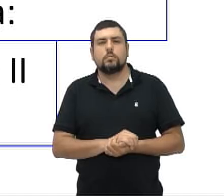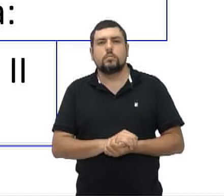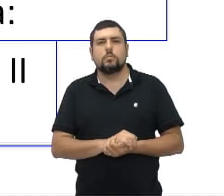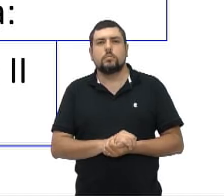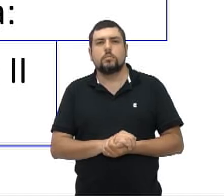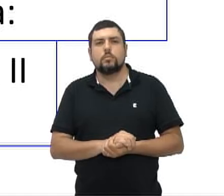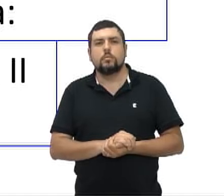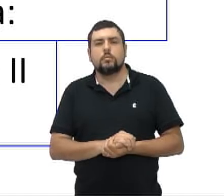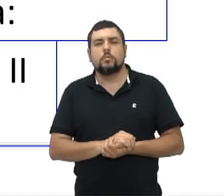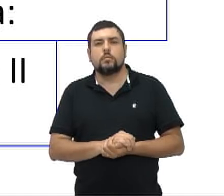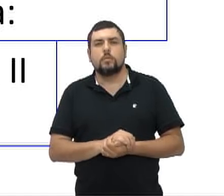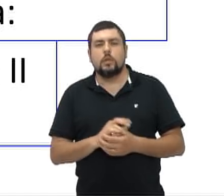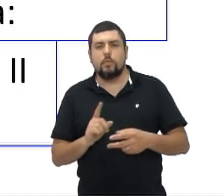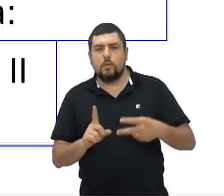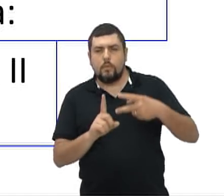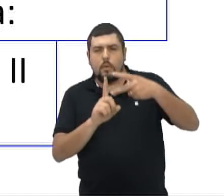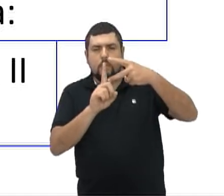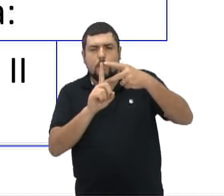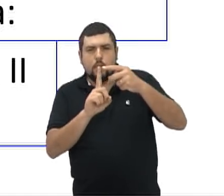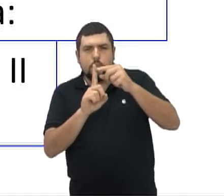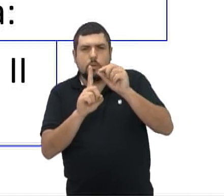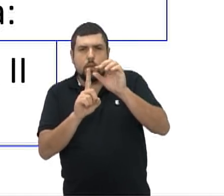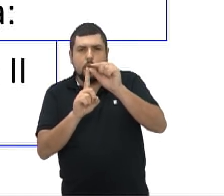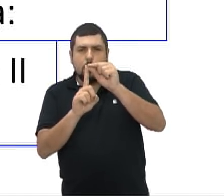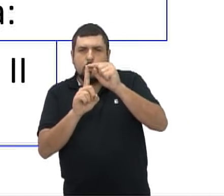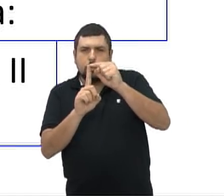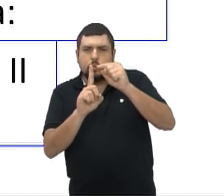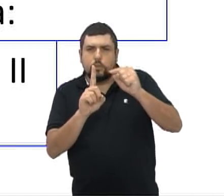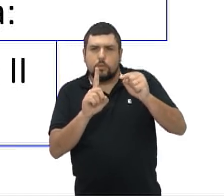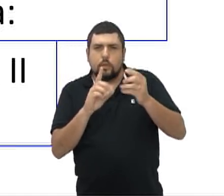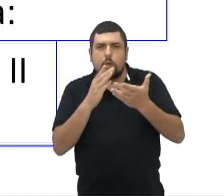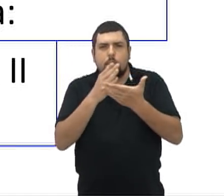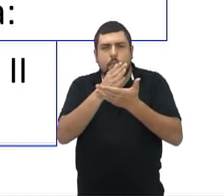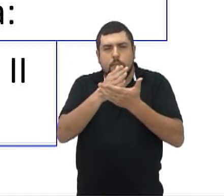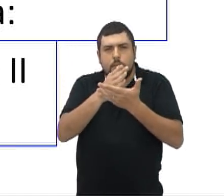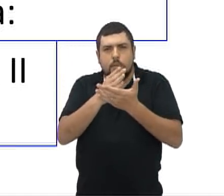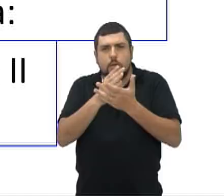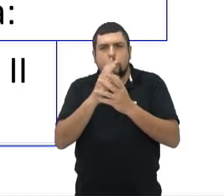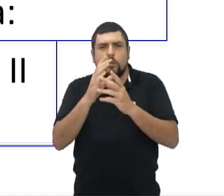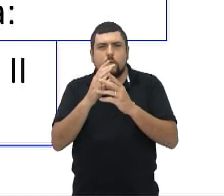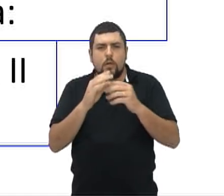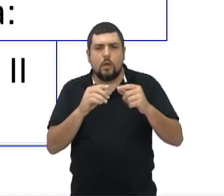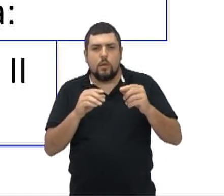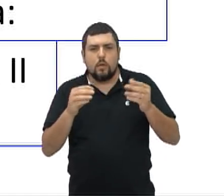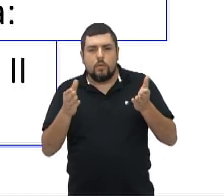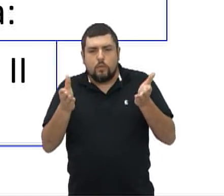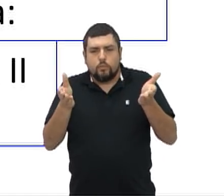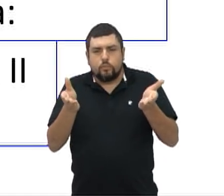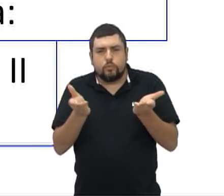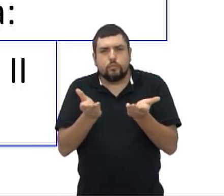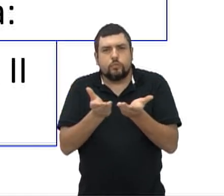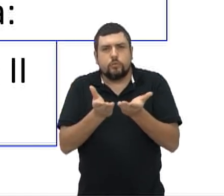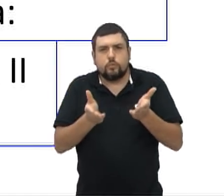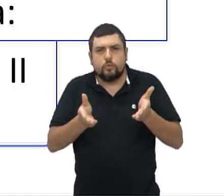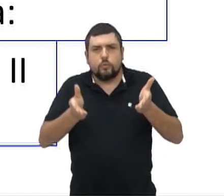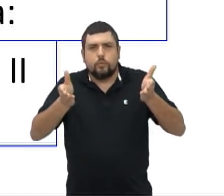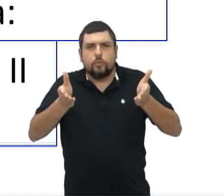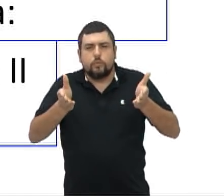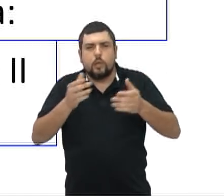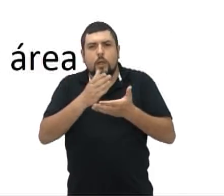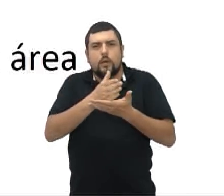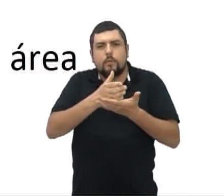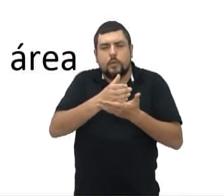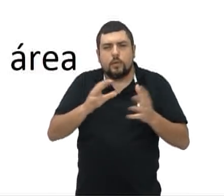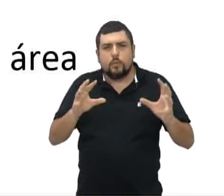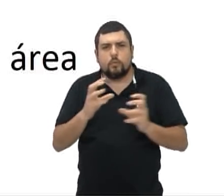imagem. Então, tem 4. Aqui você tem a área da figura como 4 e a figura vermelha como 16.